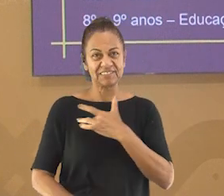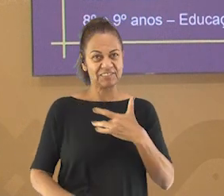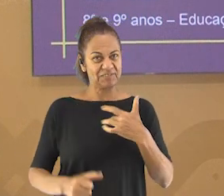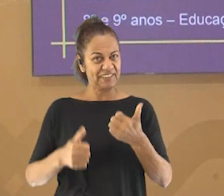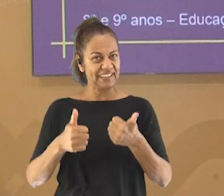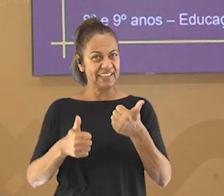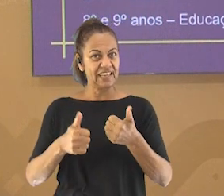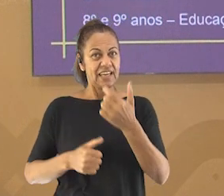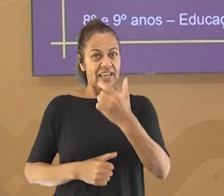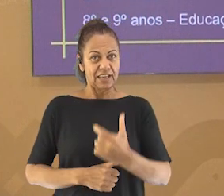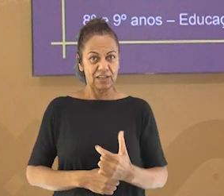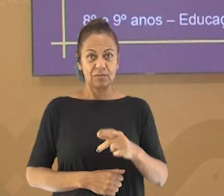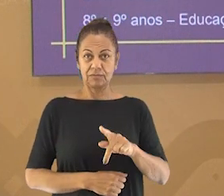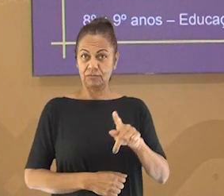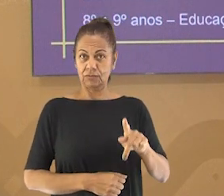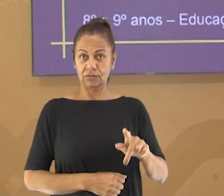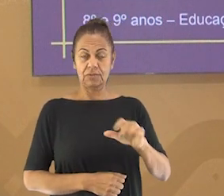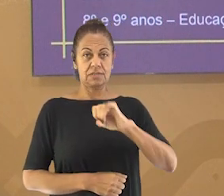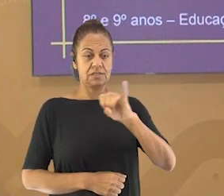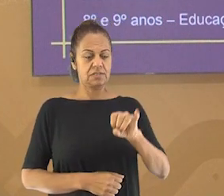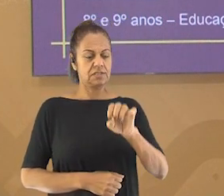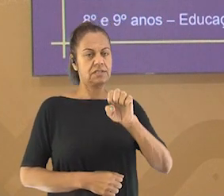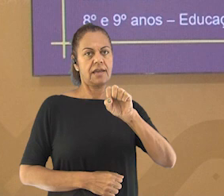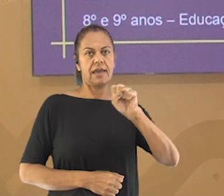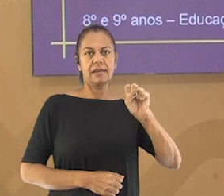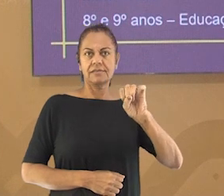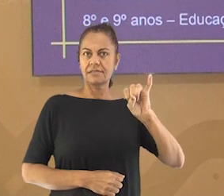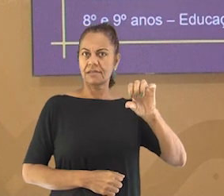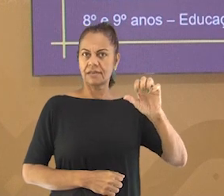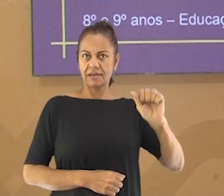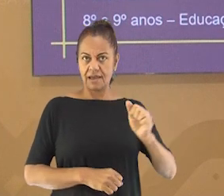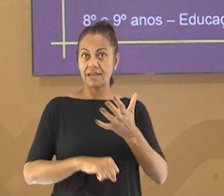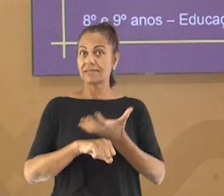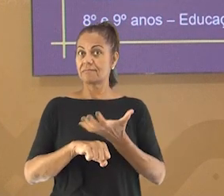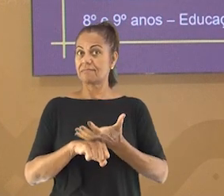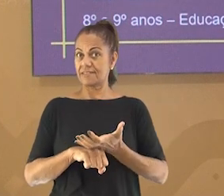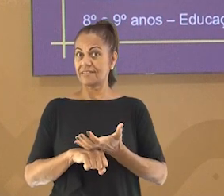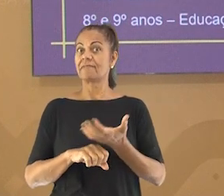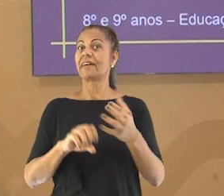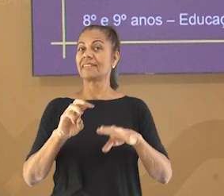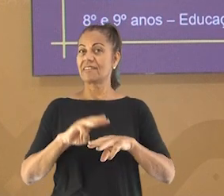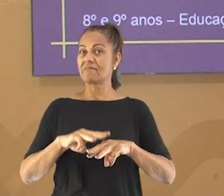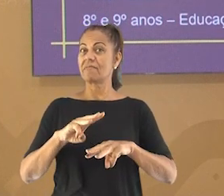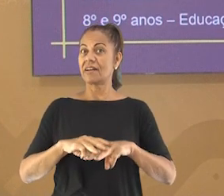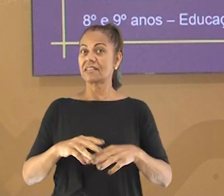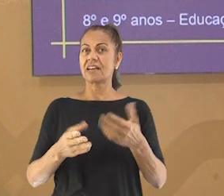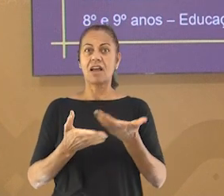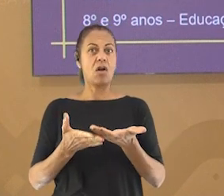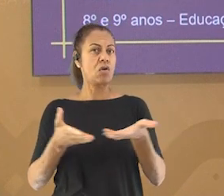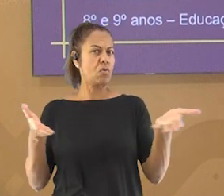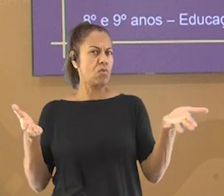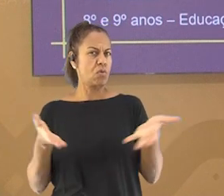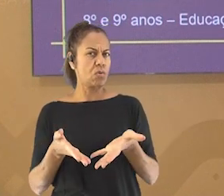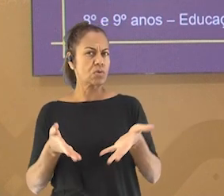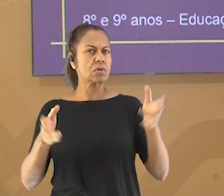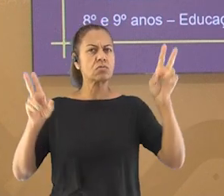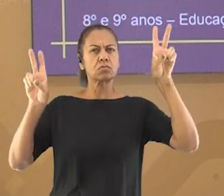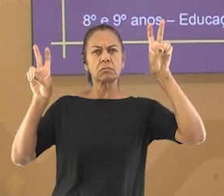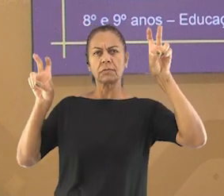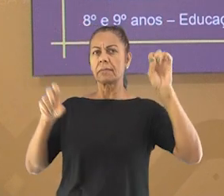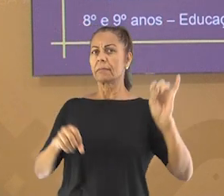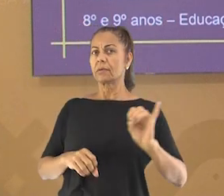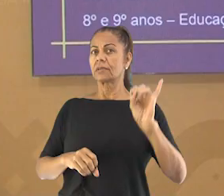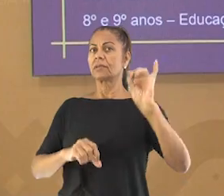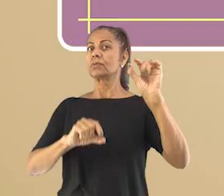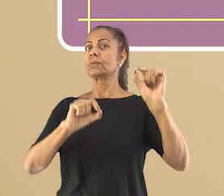Eu sou a professora Jéssica, de Matemática, e na nossa aula iremos trabalhar com um tema muito importante, que são as equações